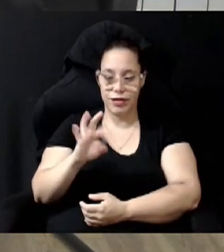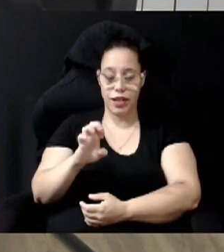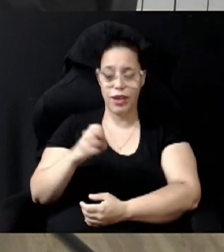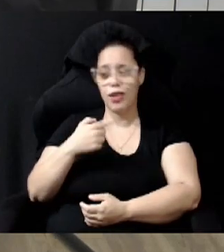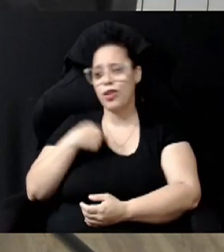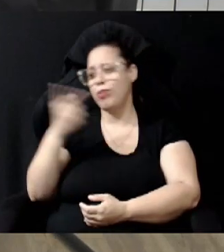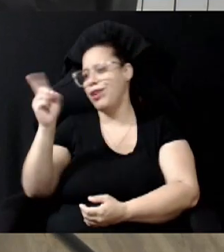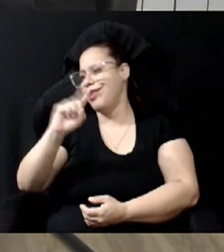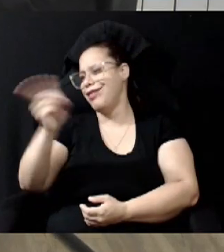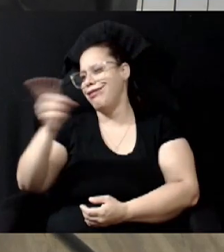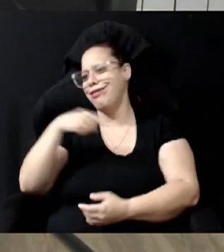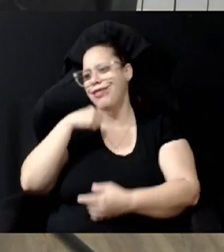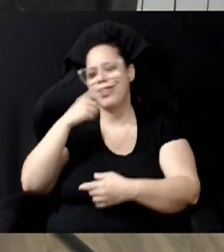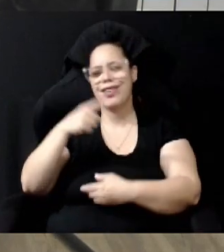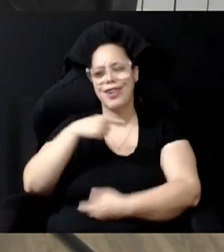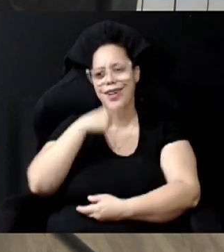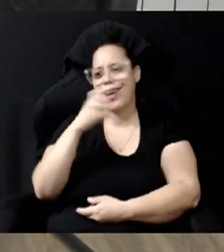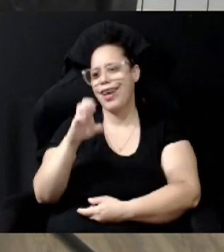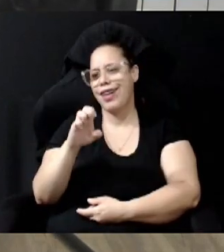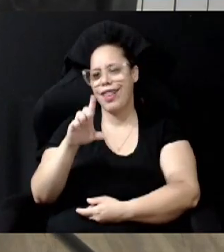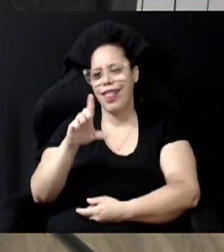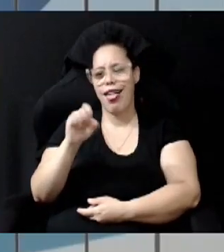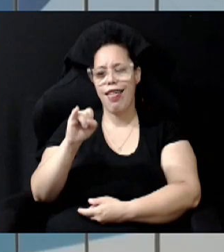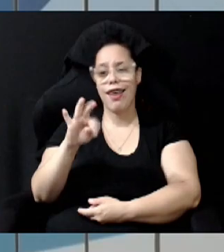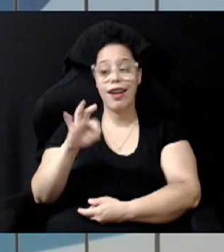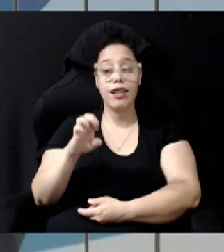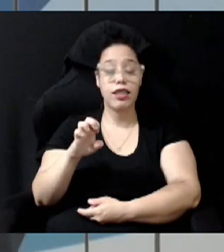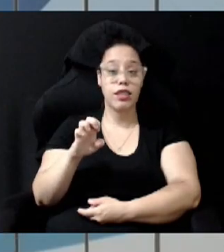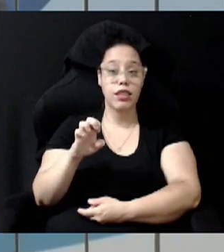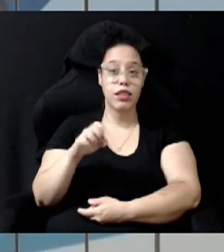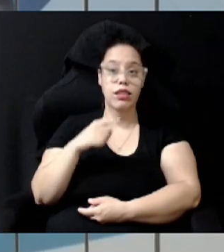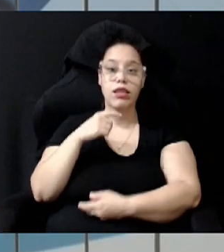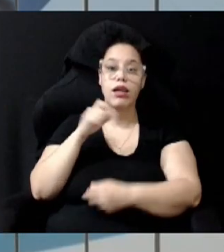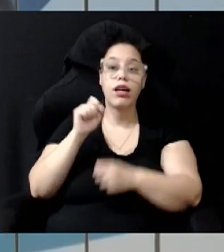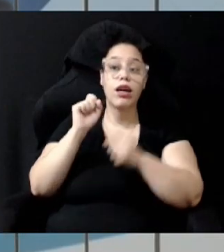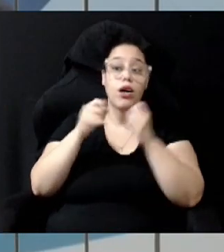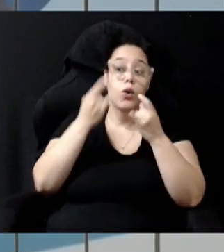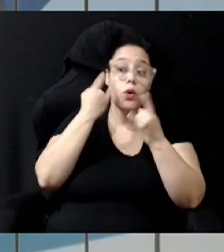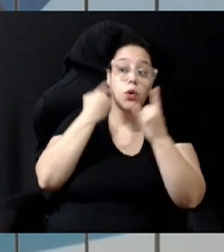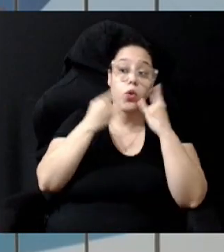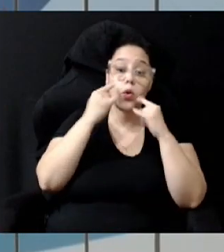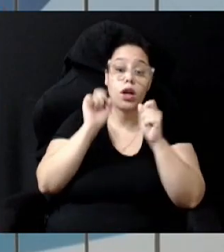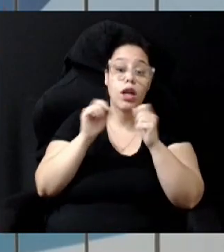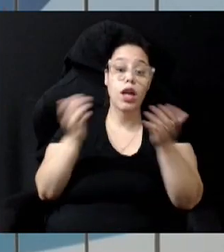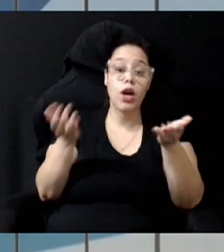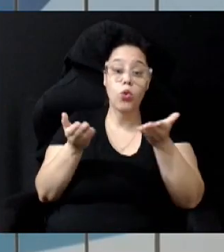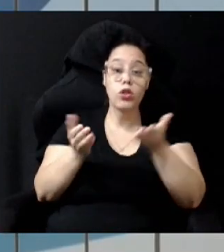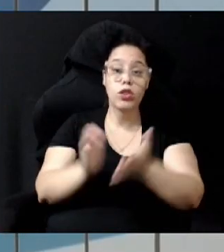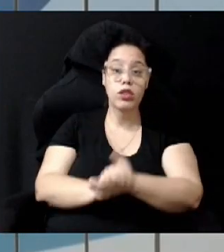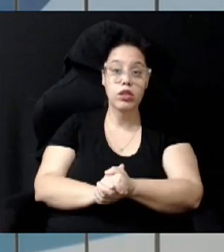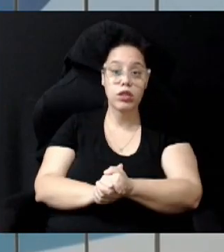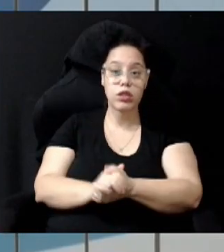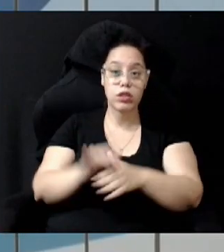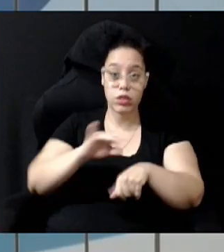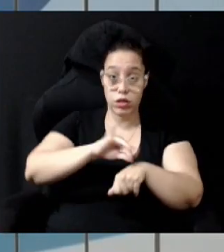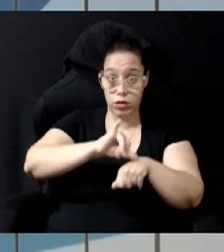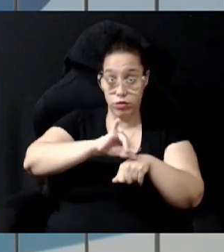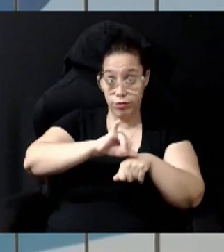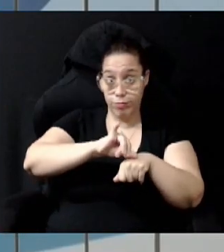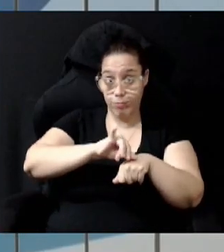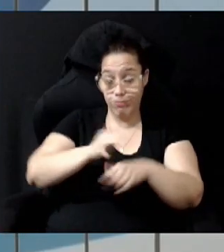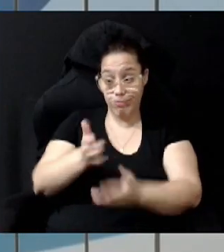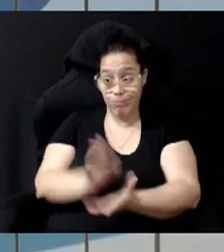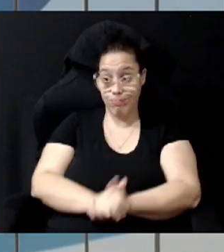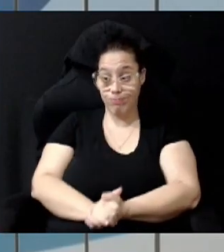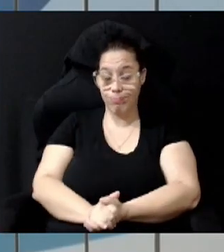da elite, entendeu? A elite está interessada, e quem é a elite hoje? O capitalismo hoje é um capitalismo